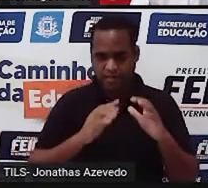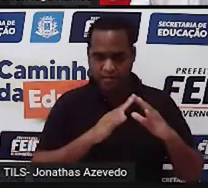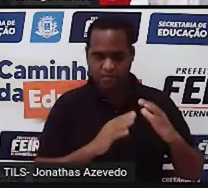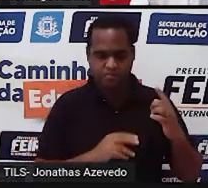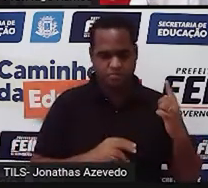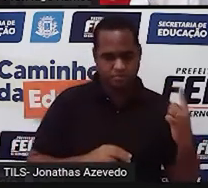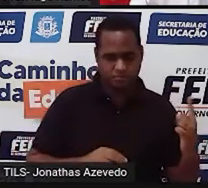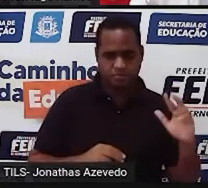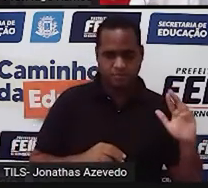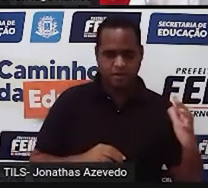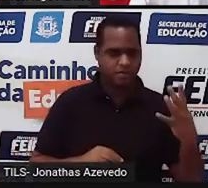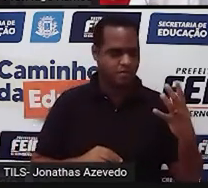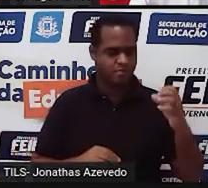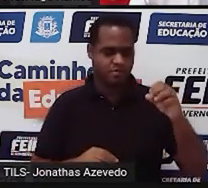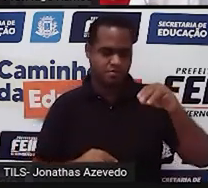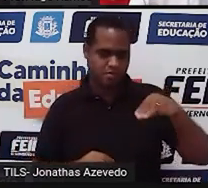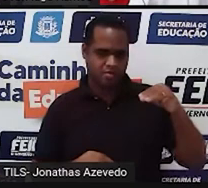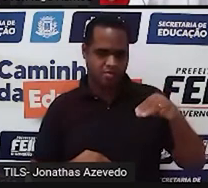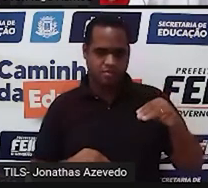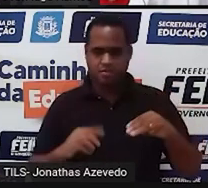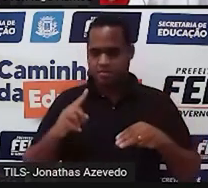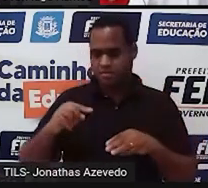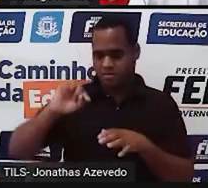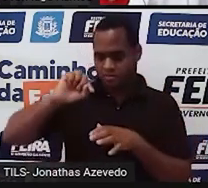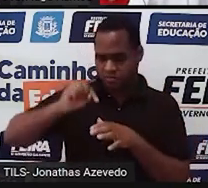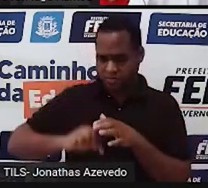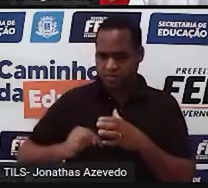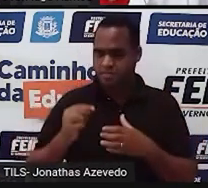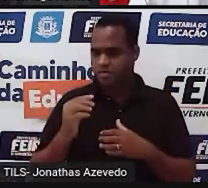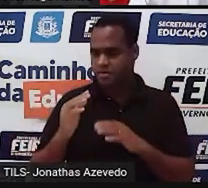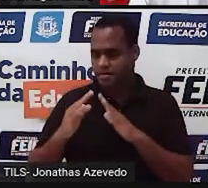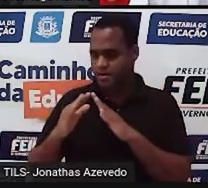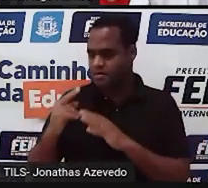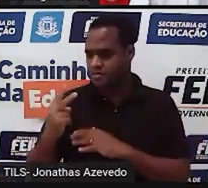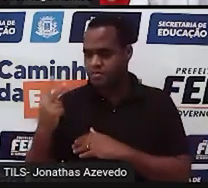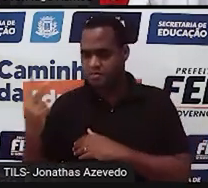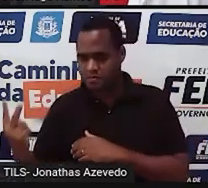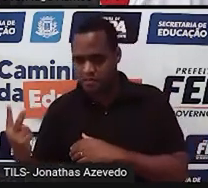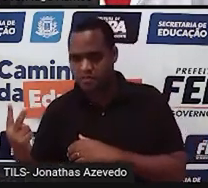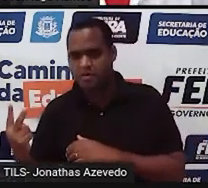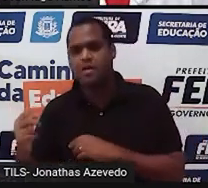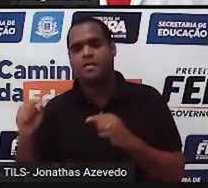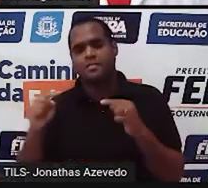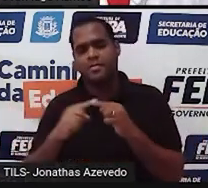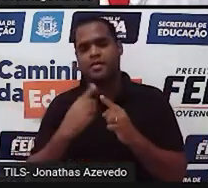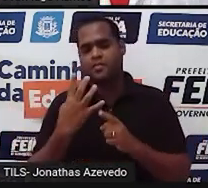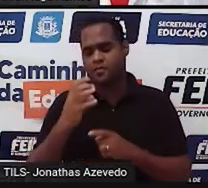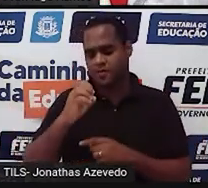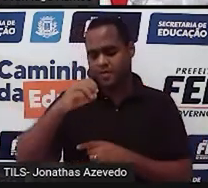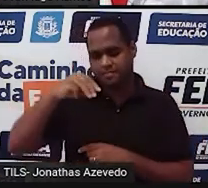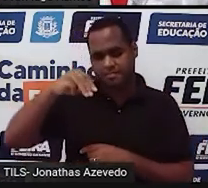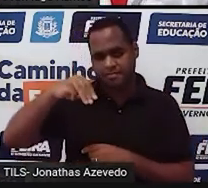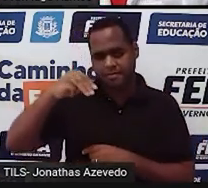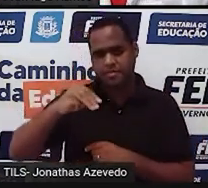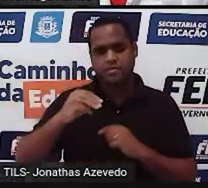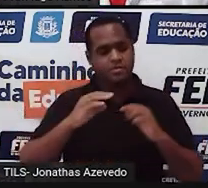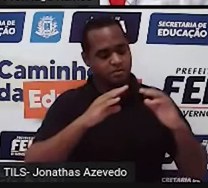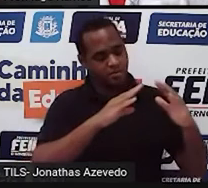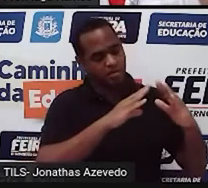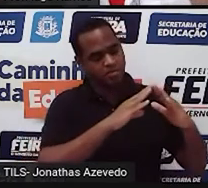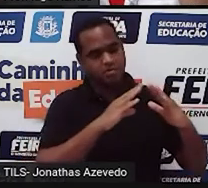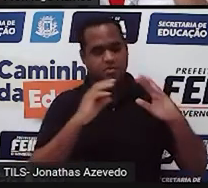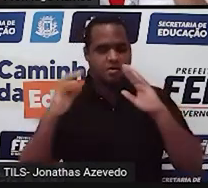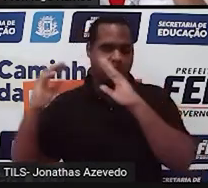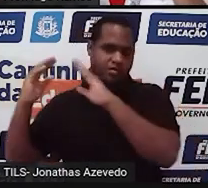vai ter que ser 40 metros EA distância do poço até a casa dois e 40 metros né ou seja vai ter as duas casas